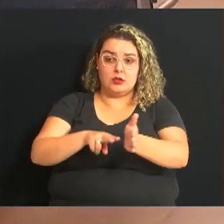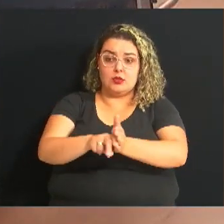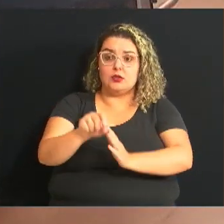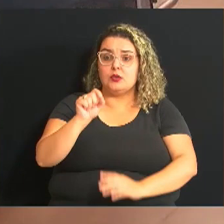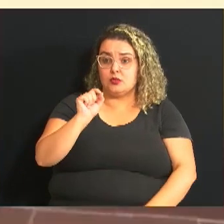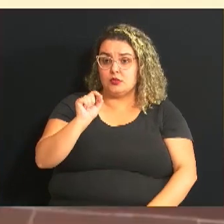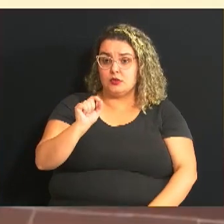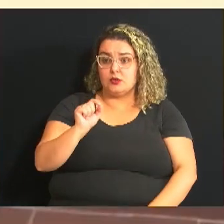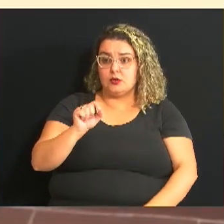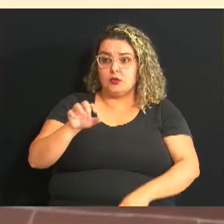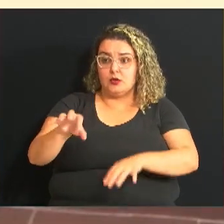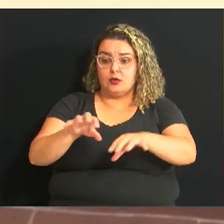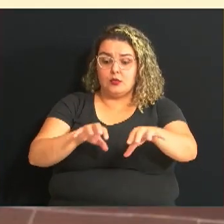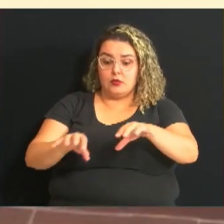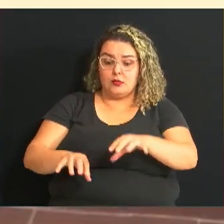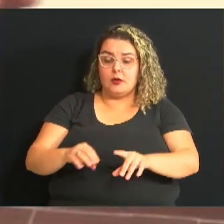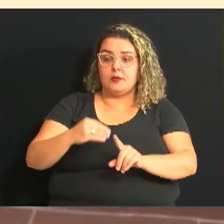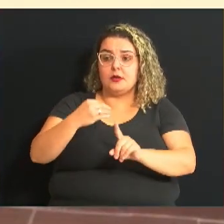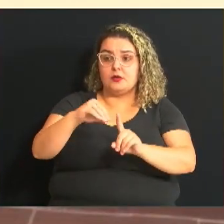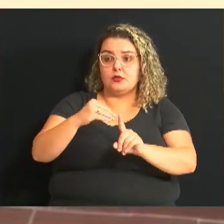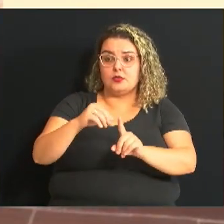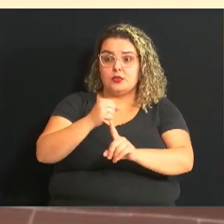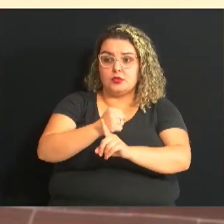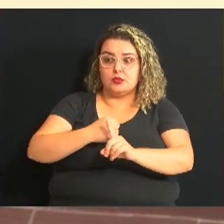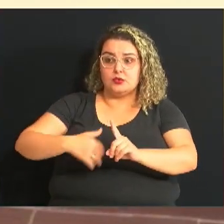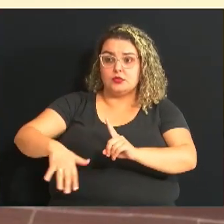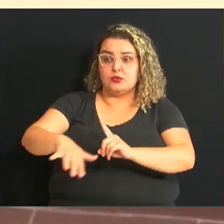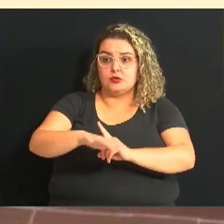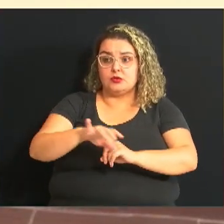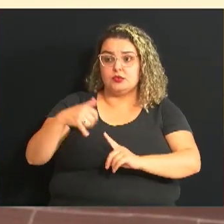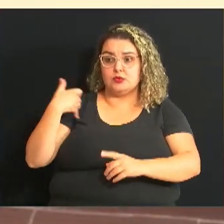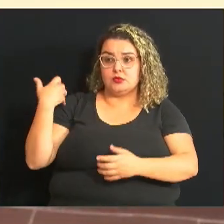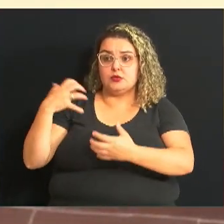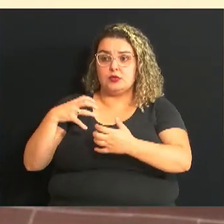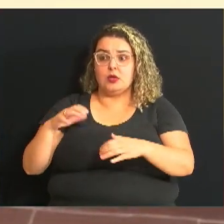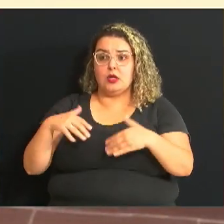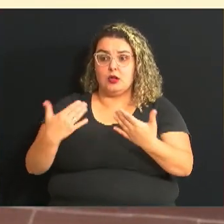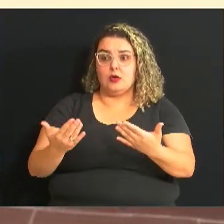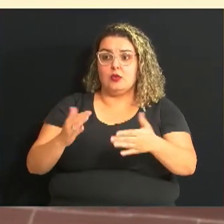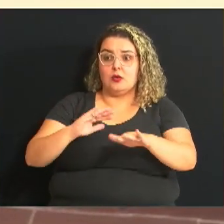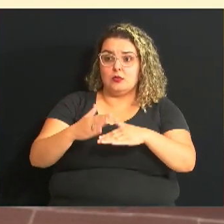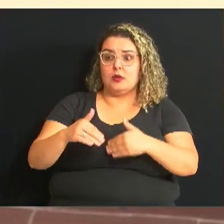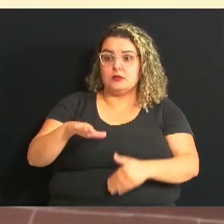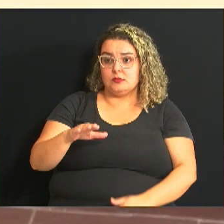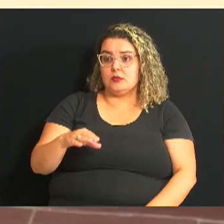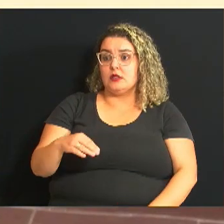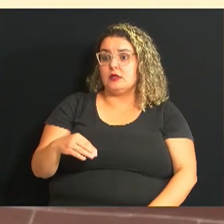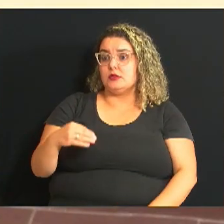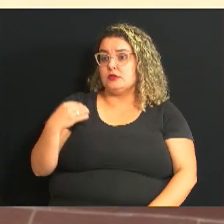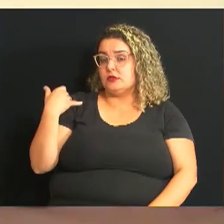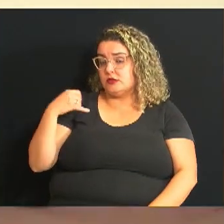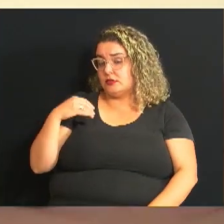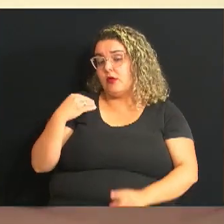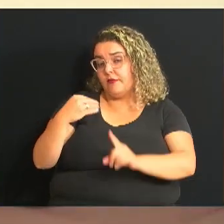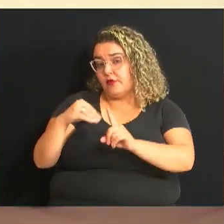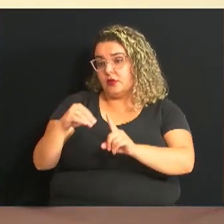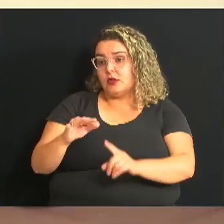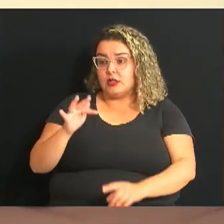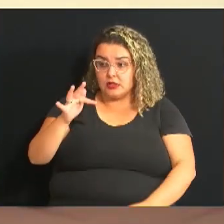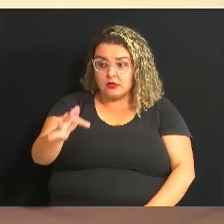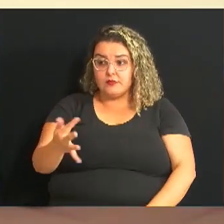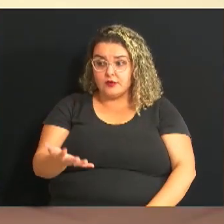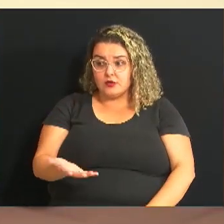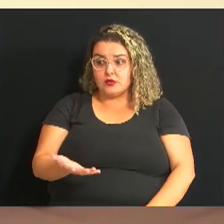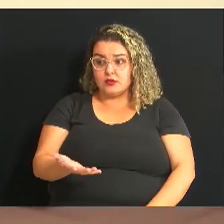da vulnerabilidade social dos idosos, quais são os bairros mais vulneráveis. E que futuramente